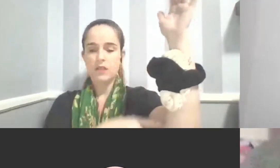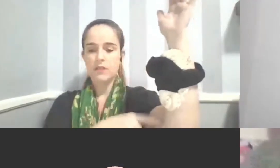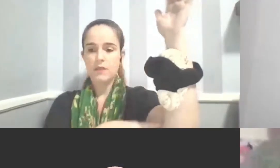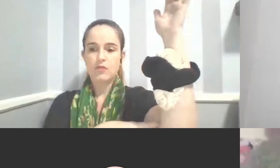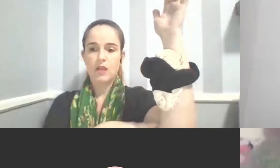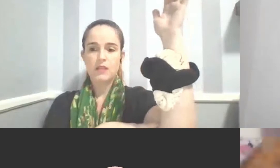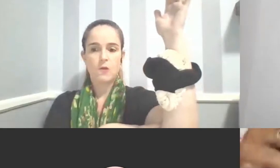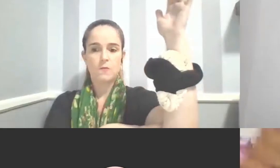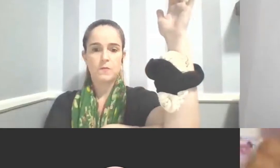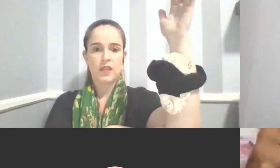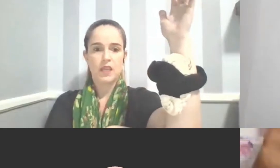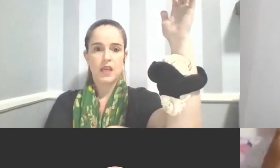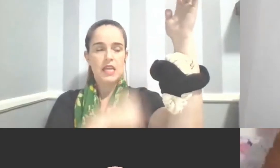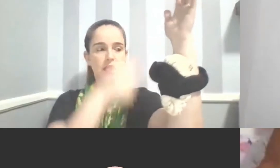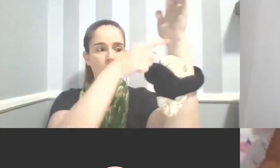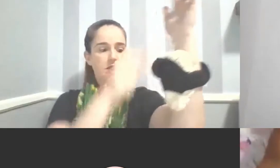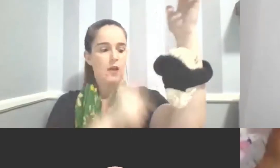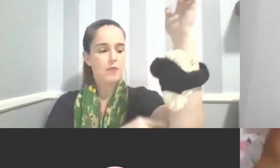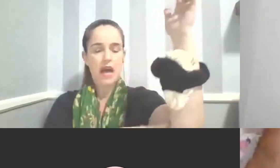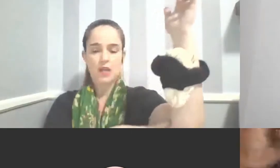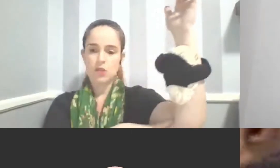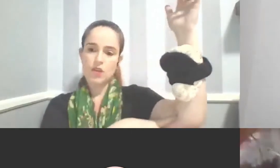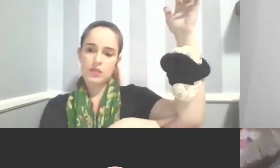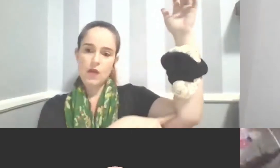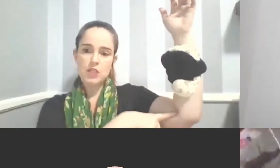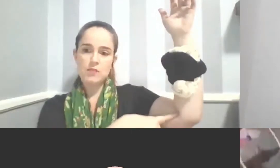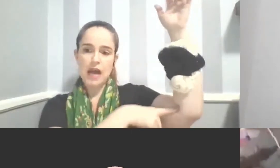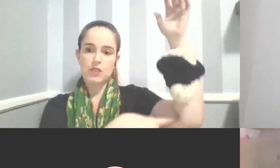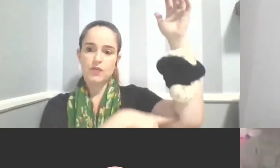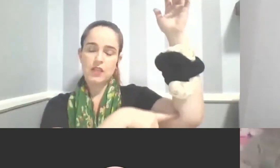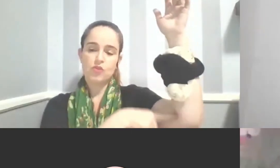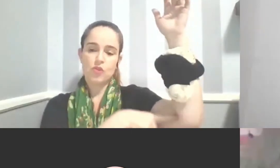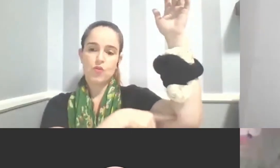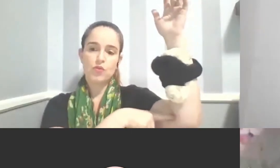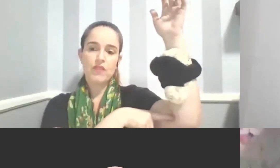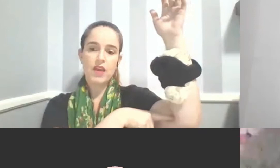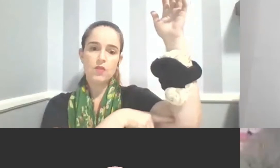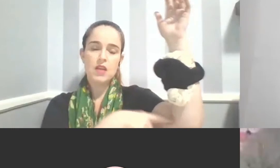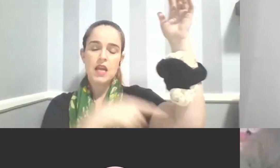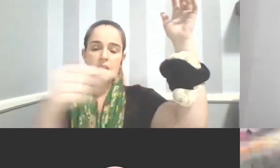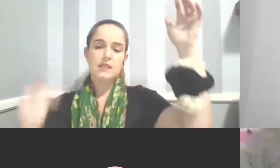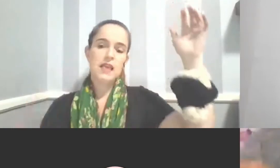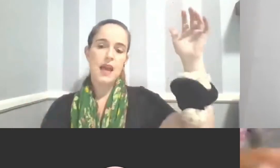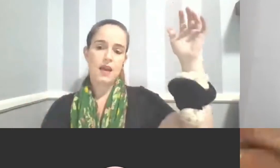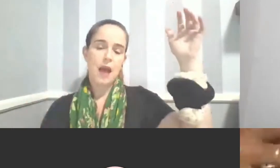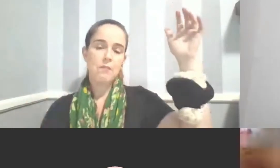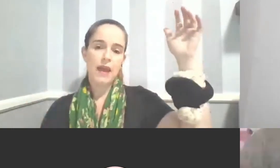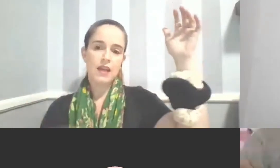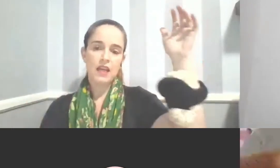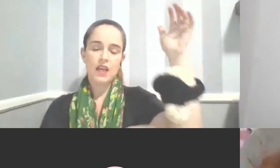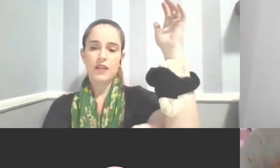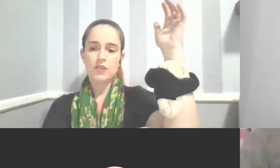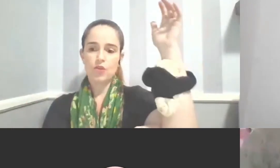A próxima articulação. Então, se é o antebraço, eu flexiono o cotovelo. Se é